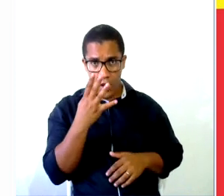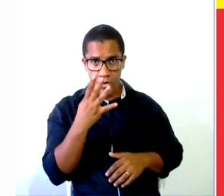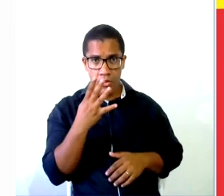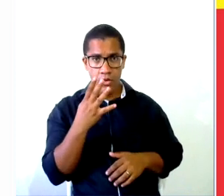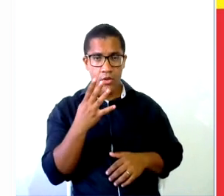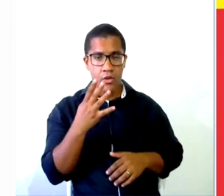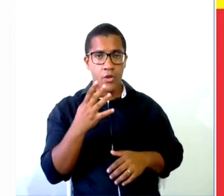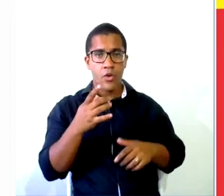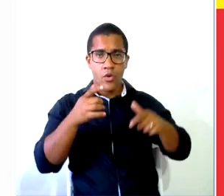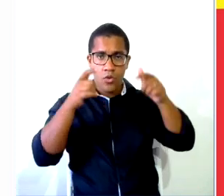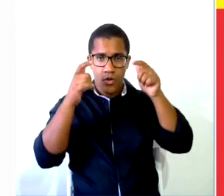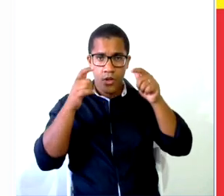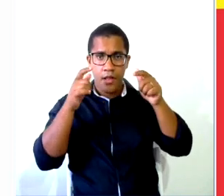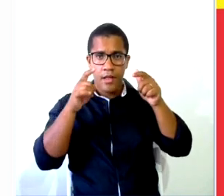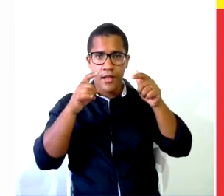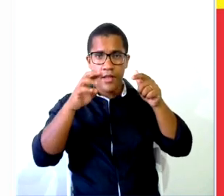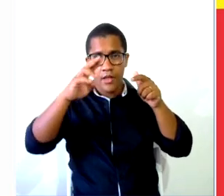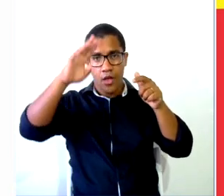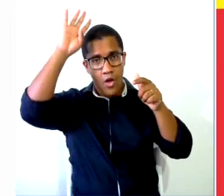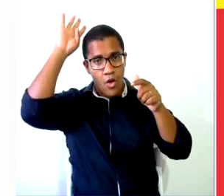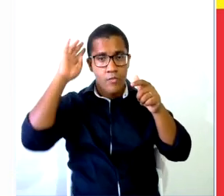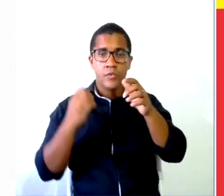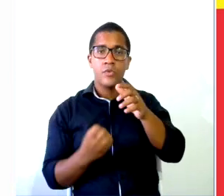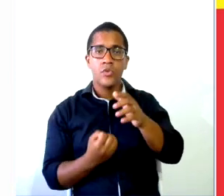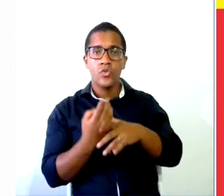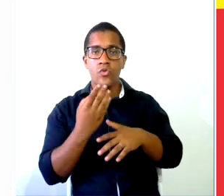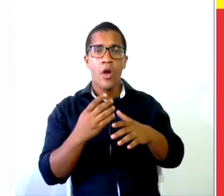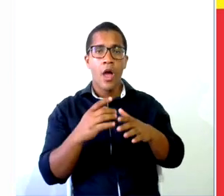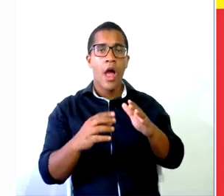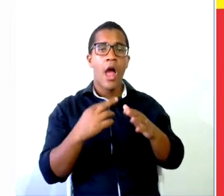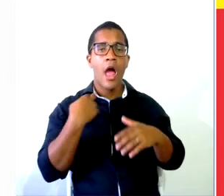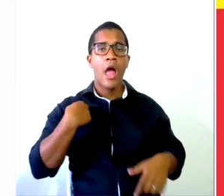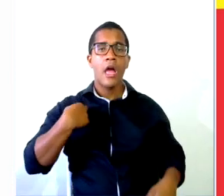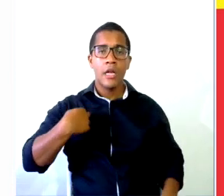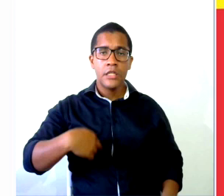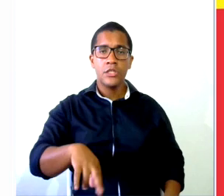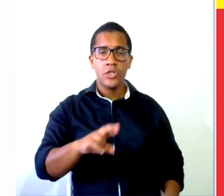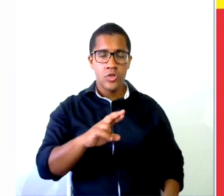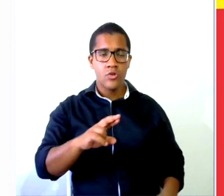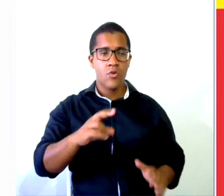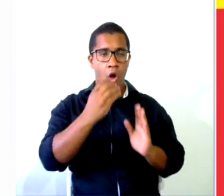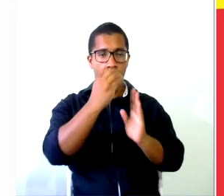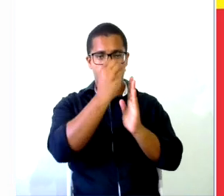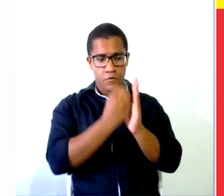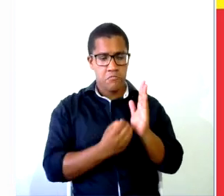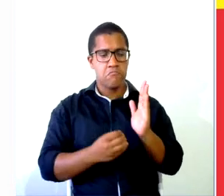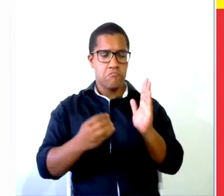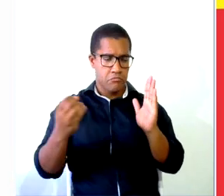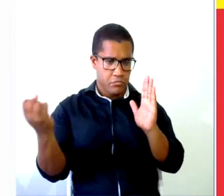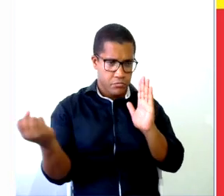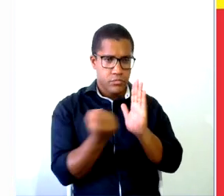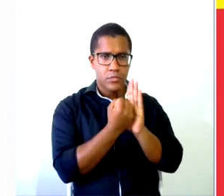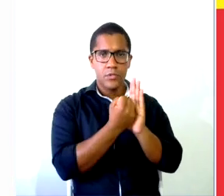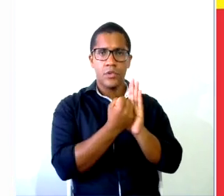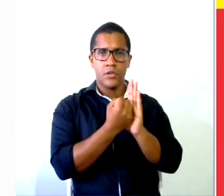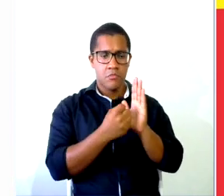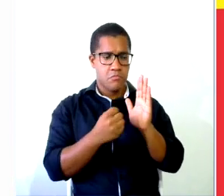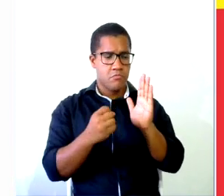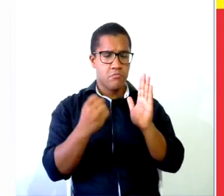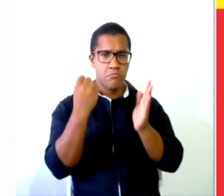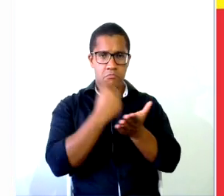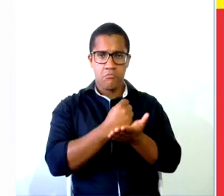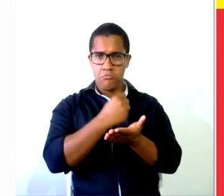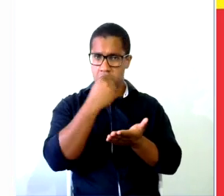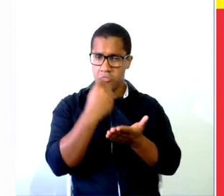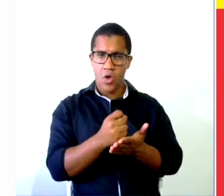IV, o Império Romano oficializou o cristianismo. Então, vocês vão ter a oficialização